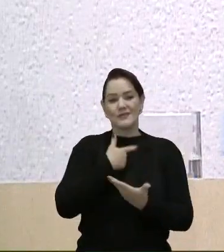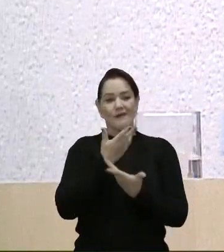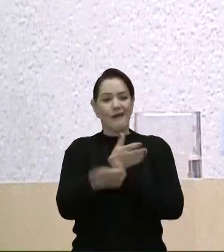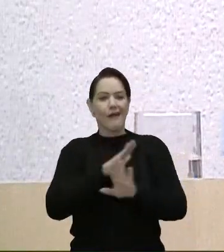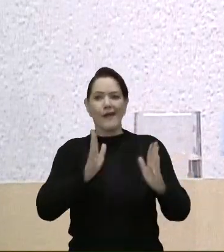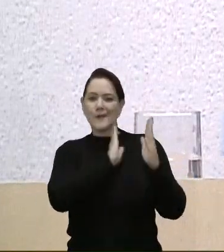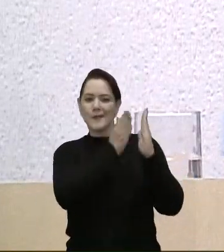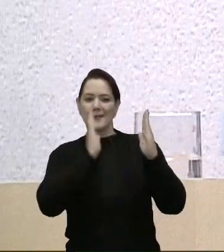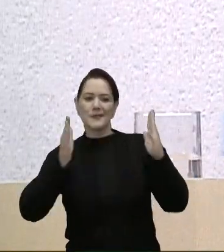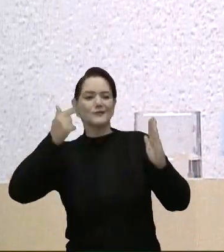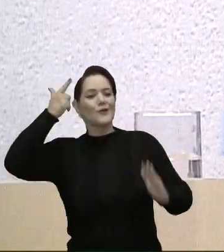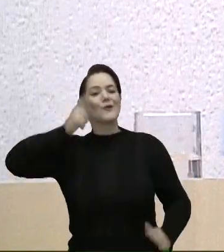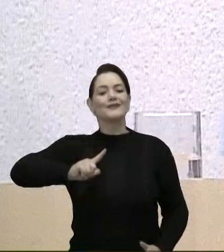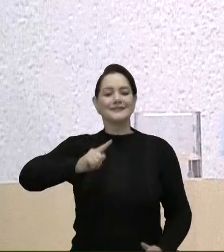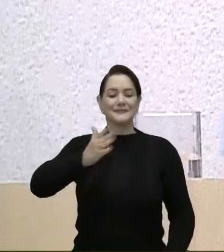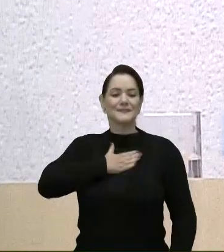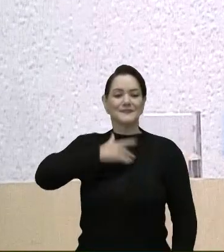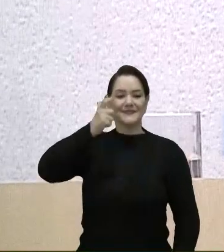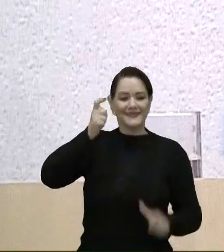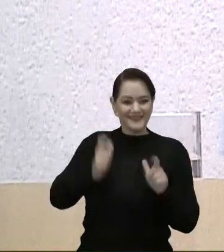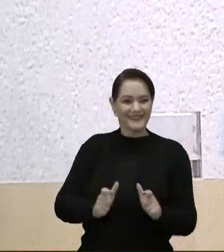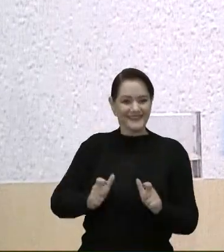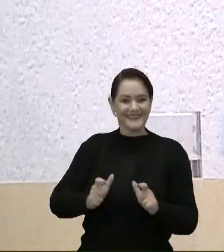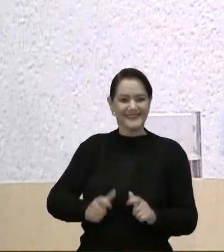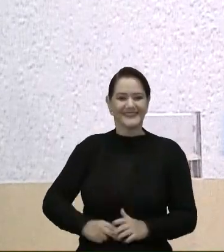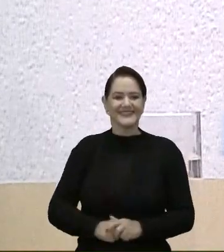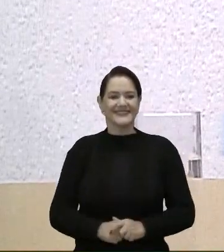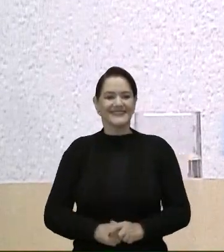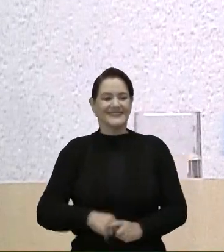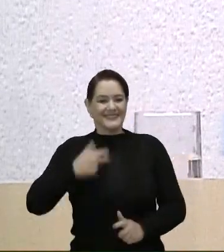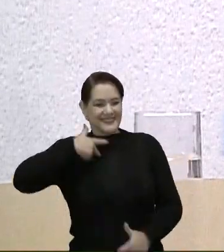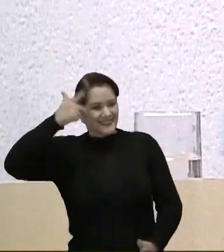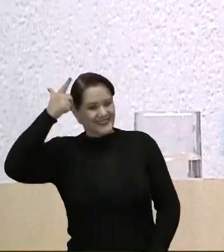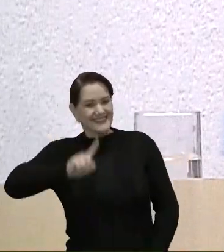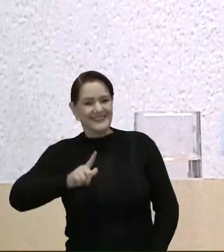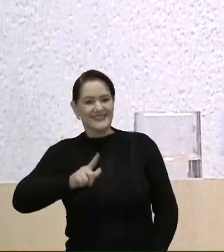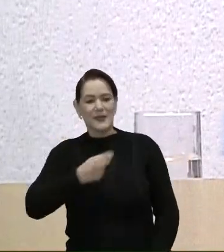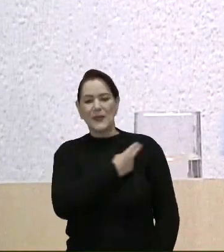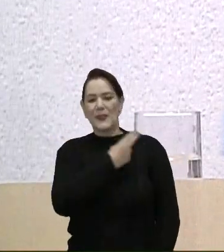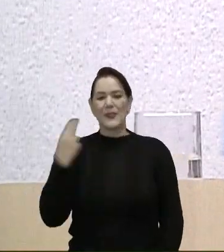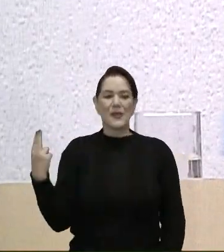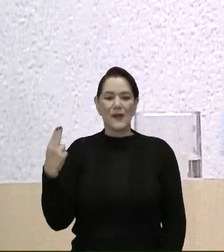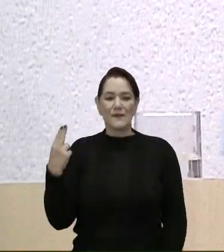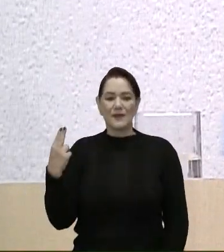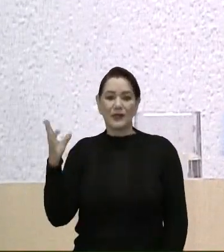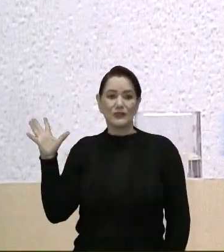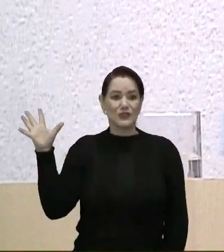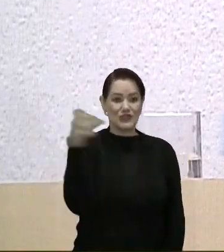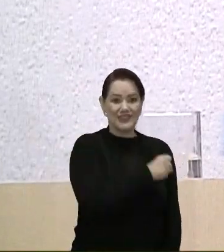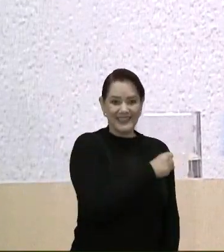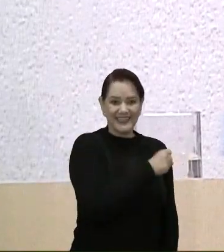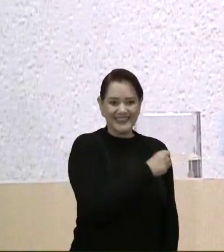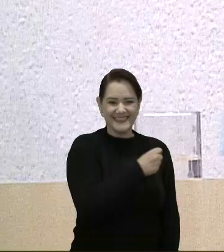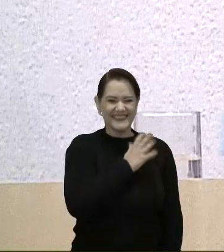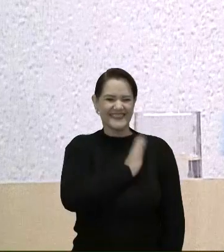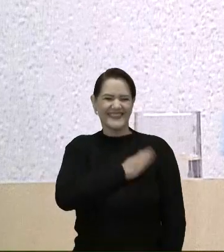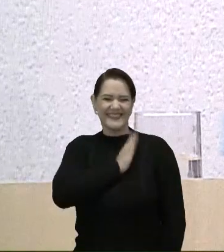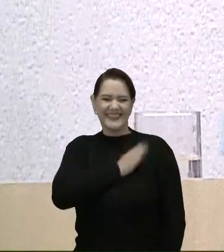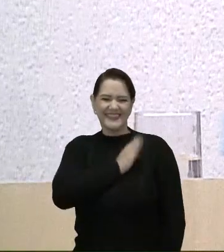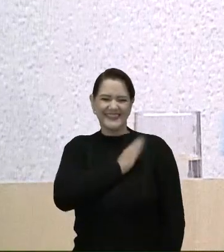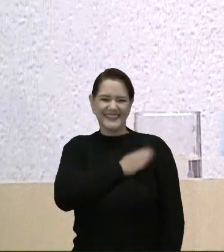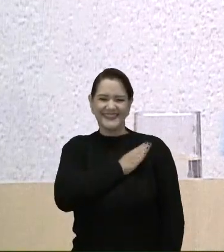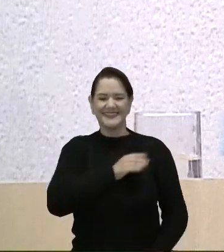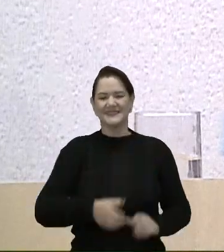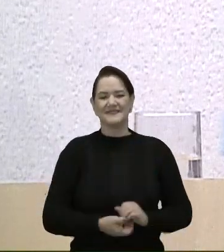já conquistei o meu espaço. Já conquistei o nome Coletor Tigrão em algum lugar, algum coração.